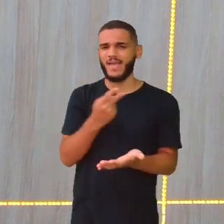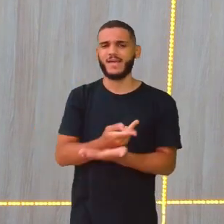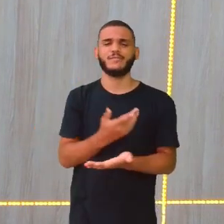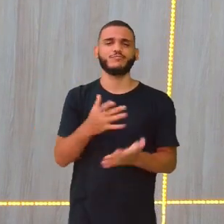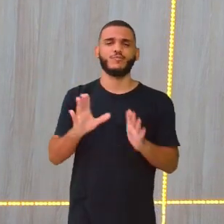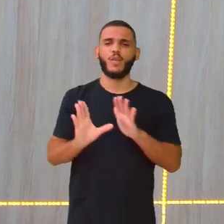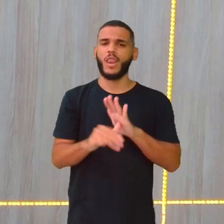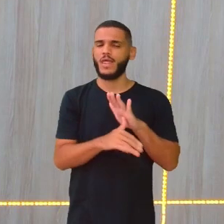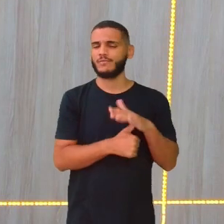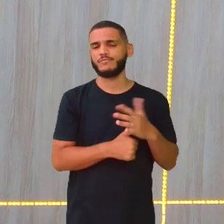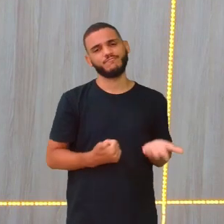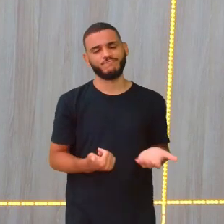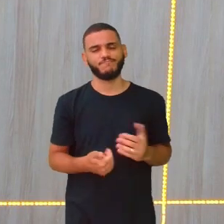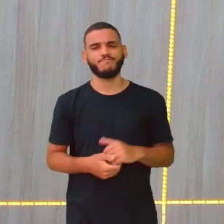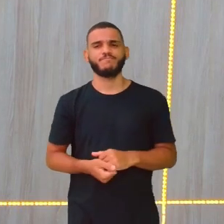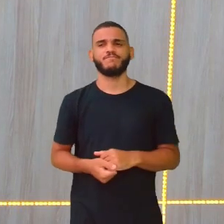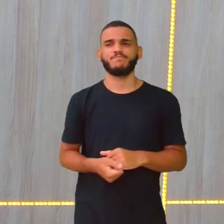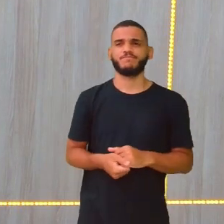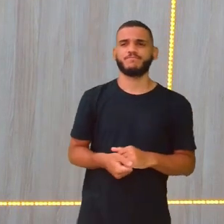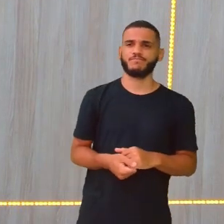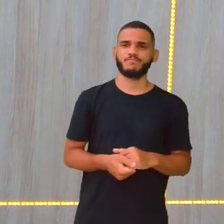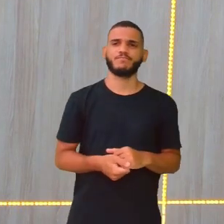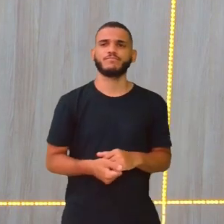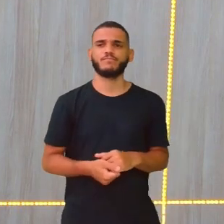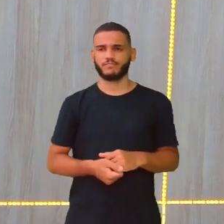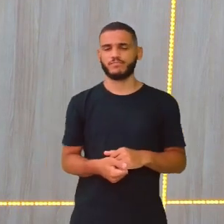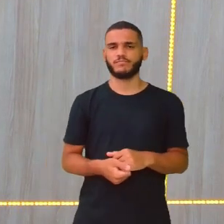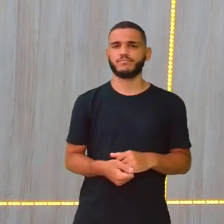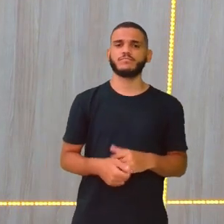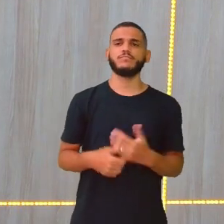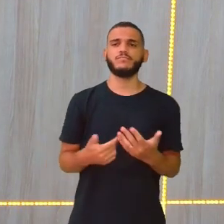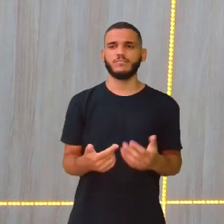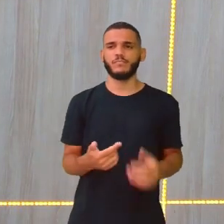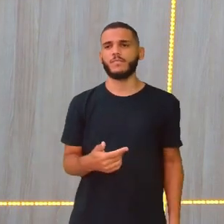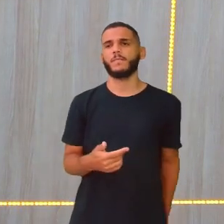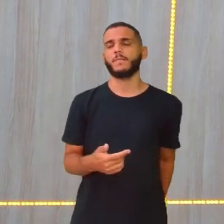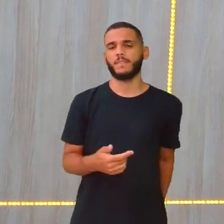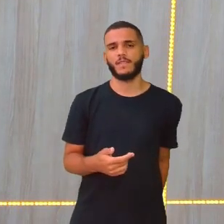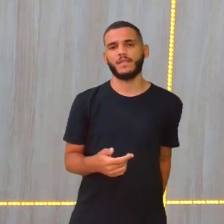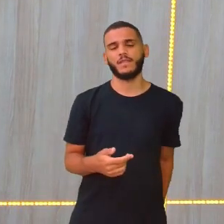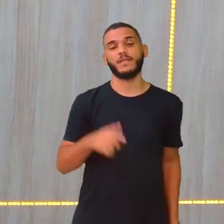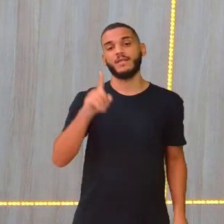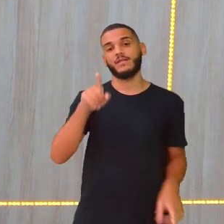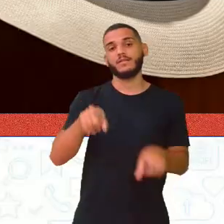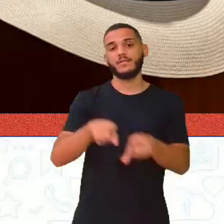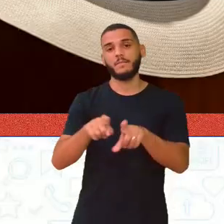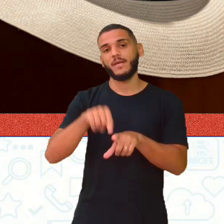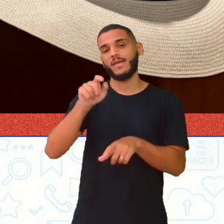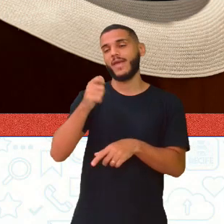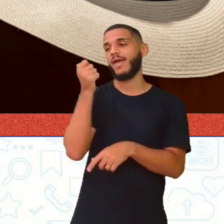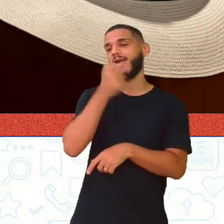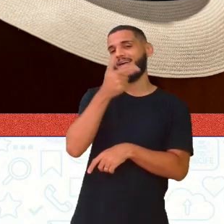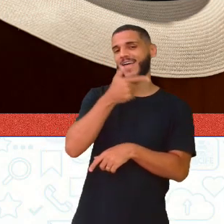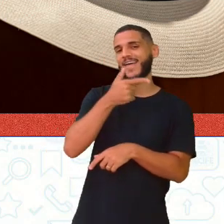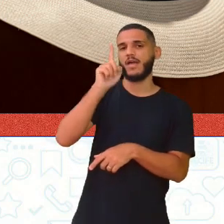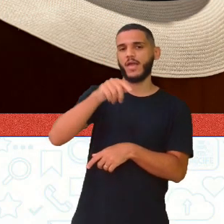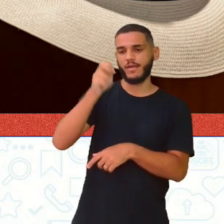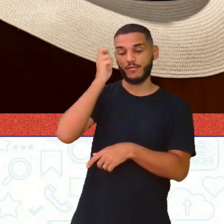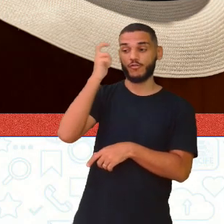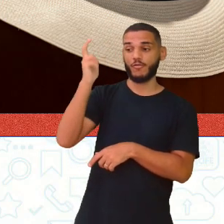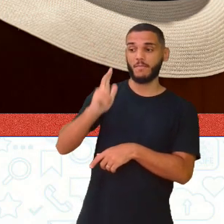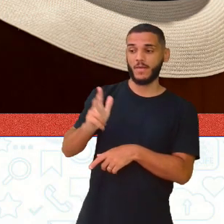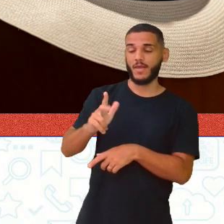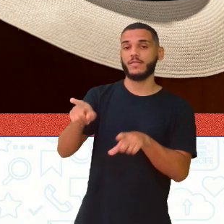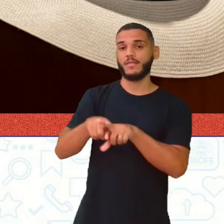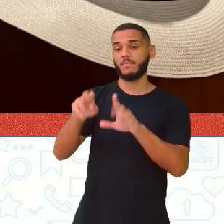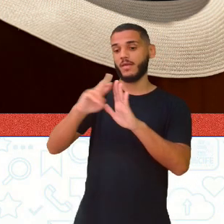malandros, né? Atuando por vezes como alívio cômico, esse tipo de personagem gosta de dar uma de espertinho e dobrar as regras